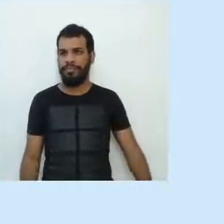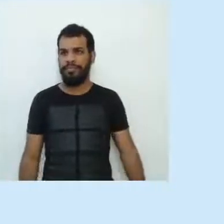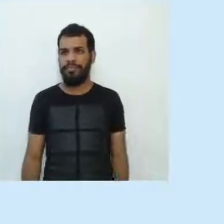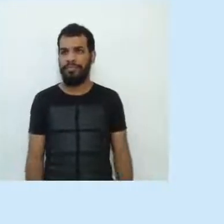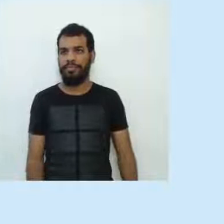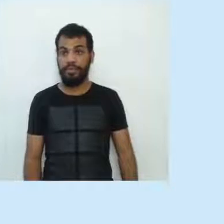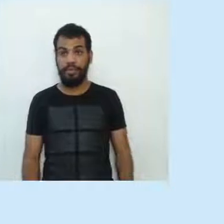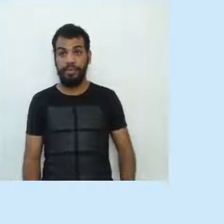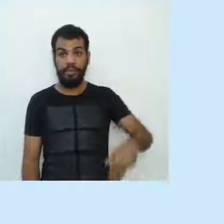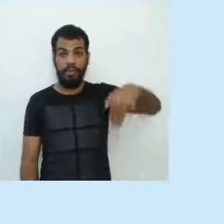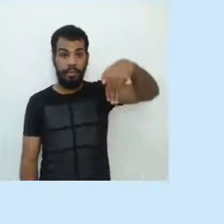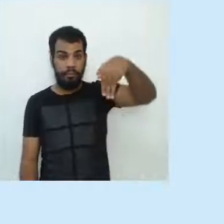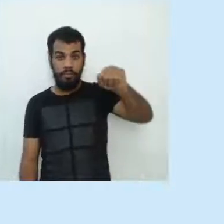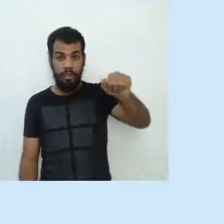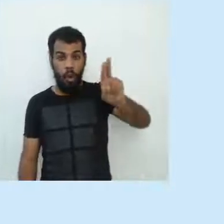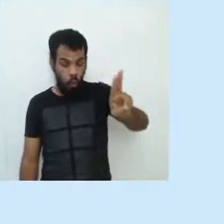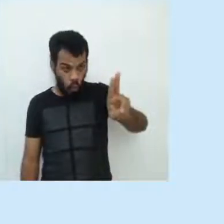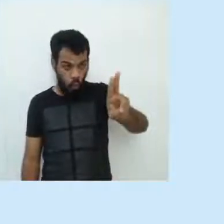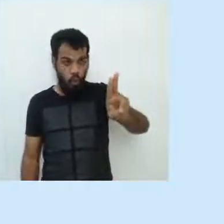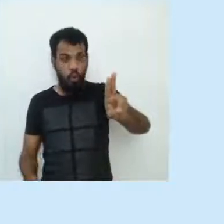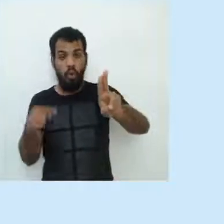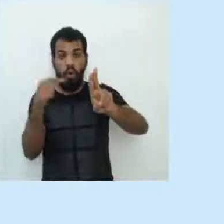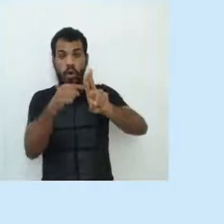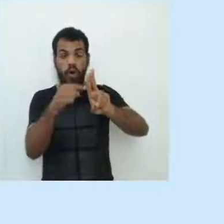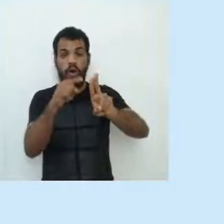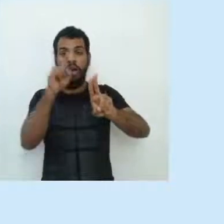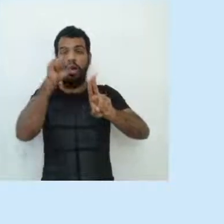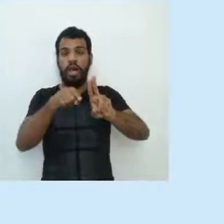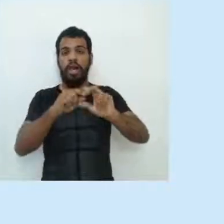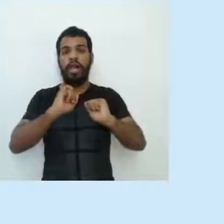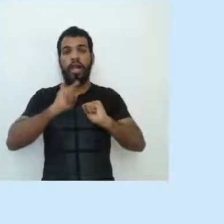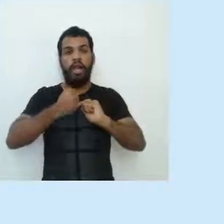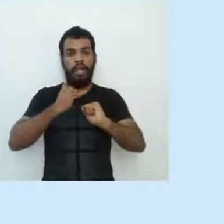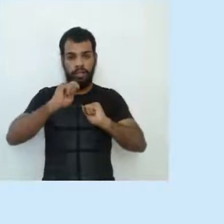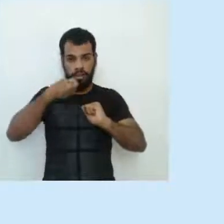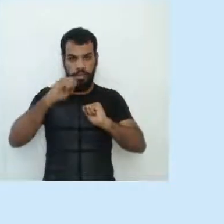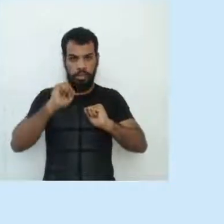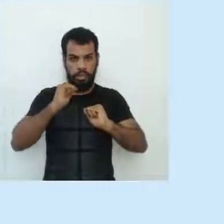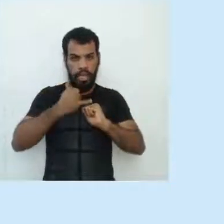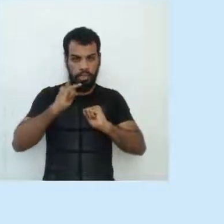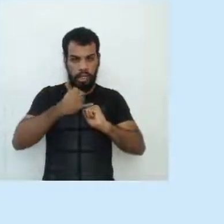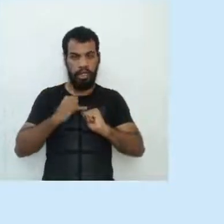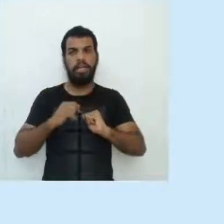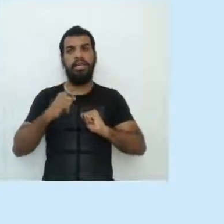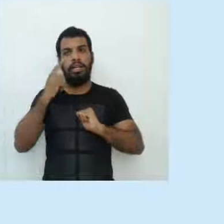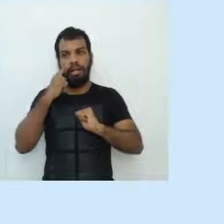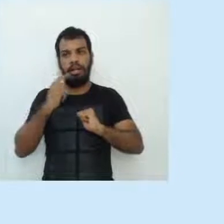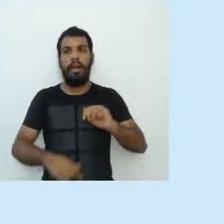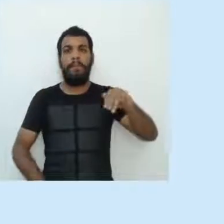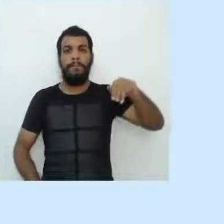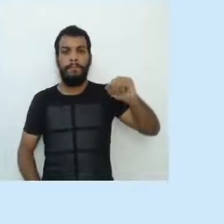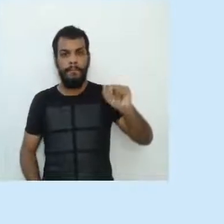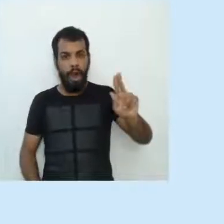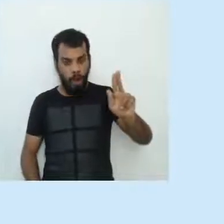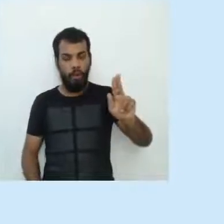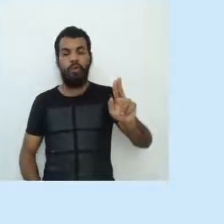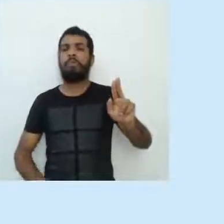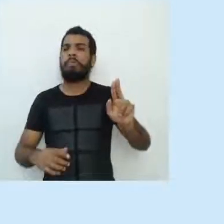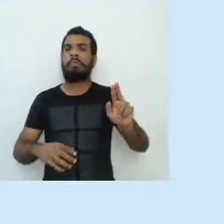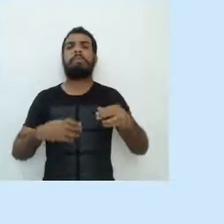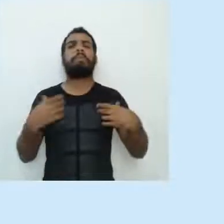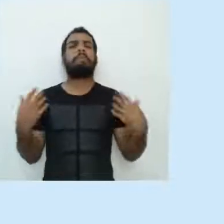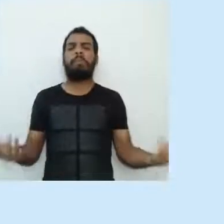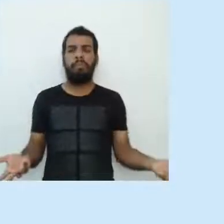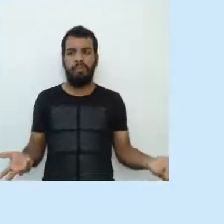com U, terminado com U, é um adjetivo. Lembra dessa classe de palavras também, né? Vai estar acompanhando